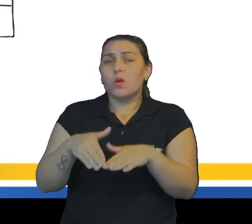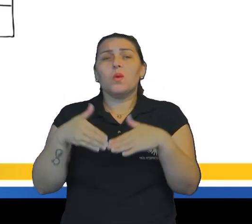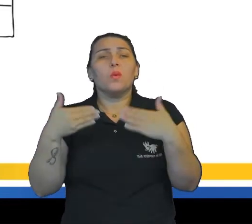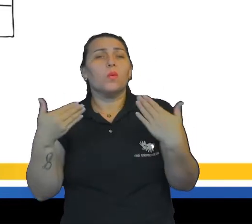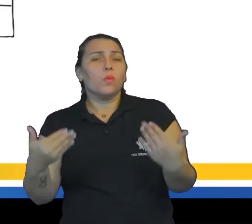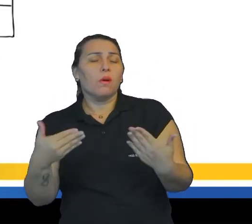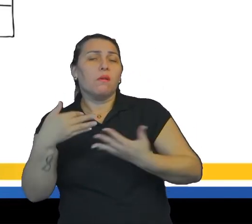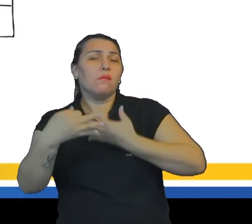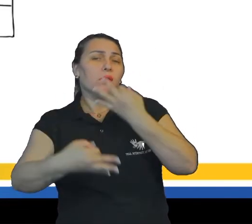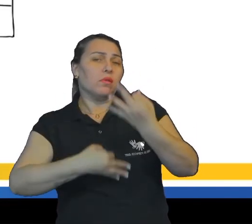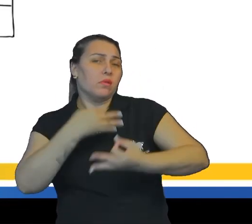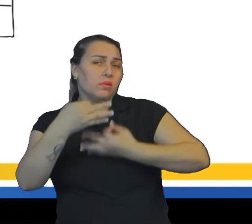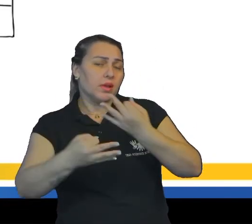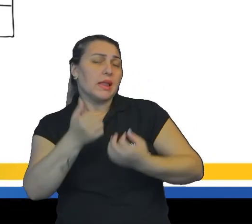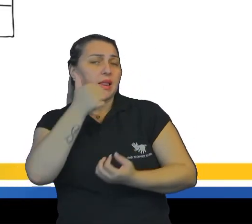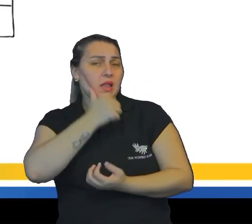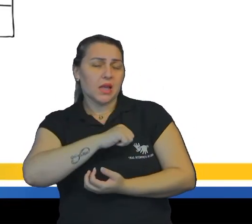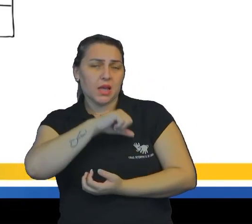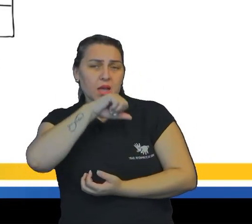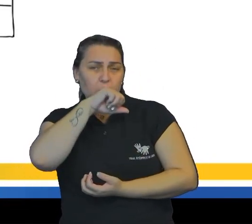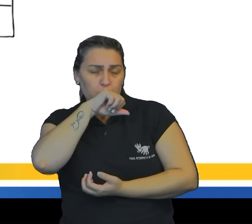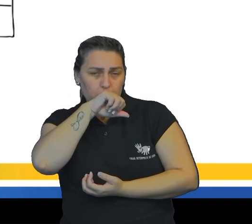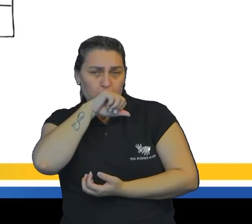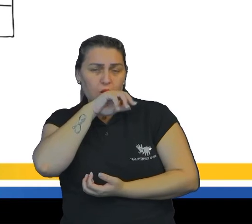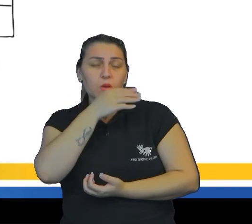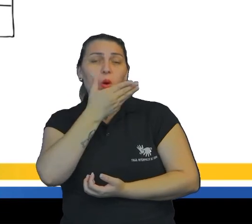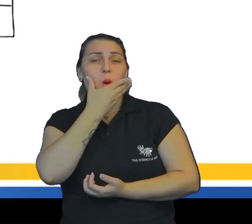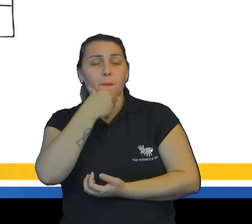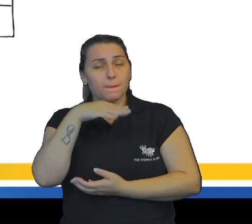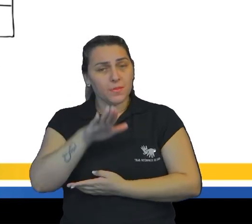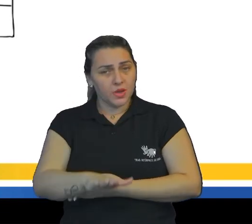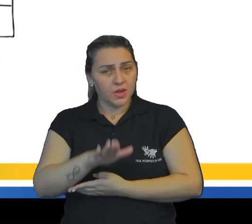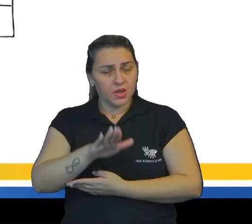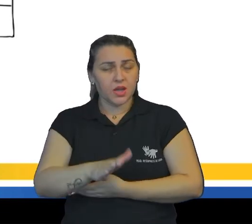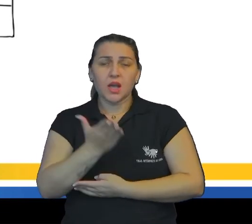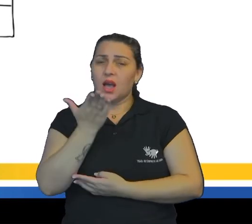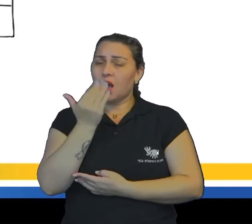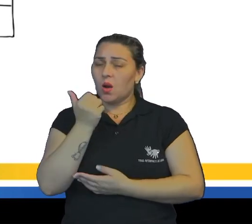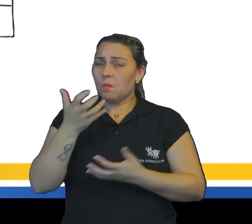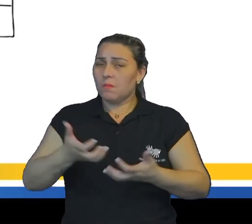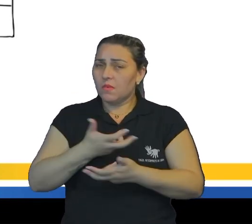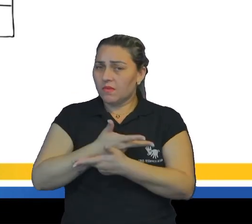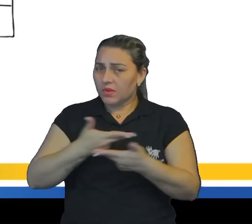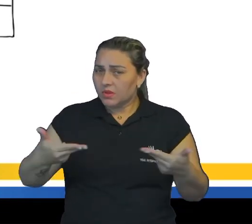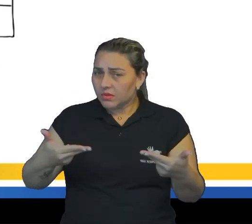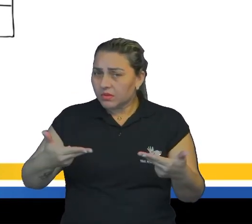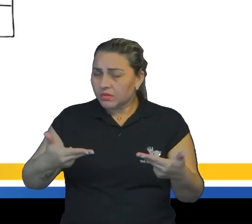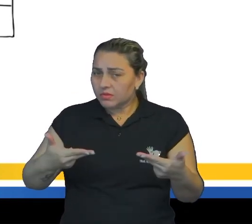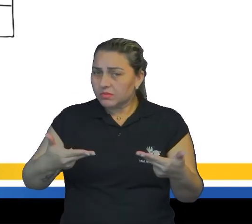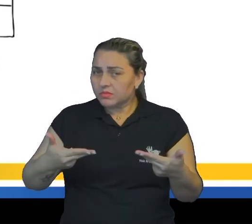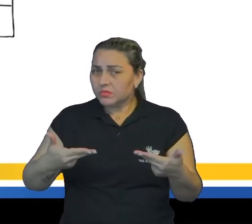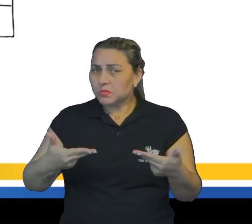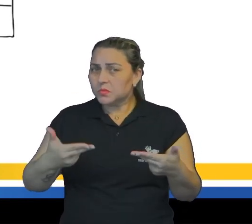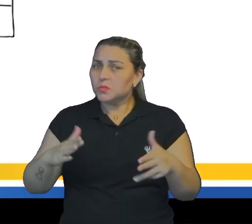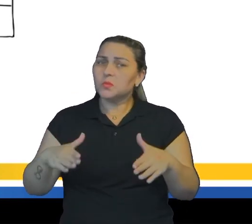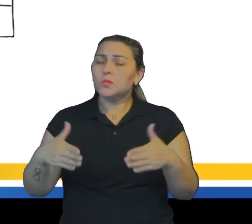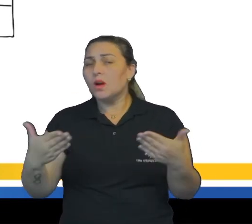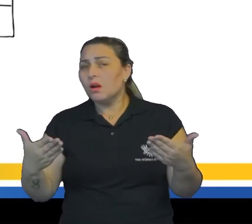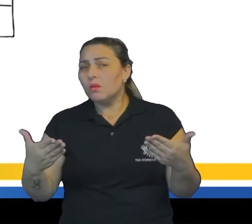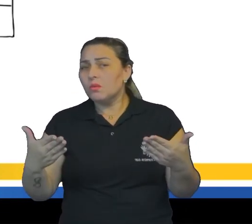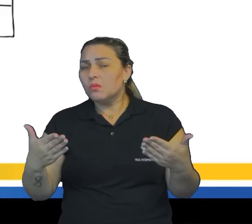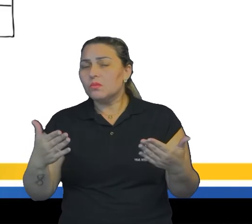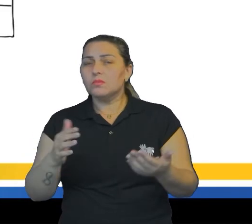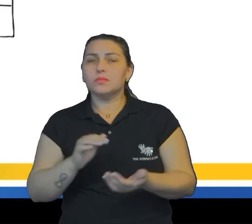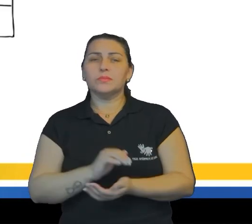Qual o argumento da mãe para convencer o menino a comer verduras e legumes? E aí, qual foi o